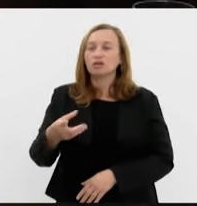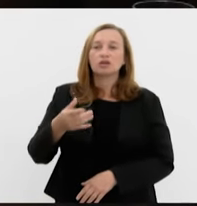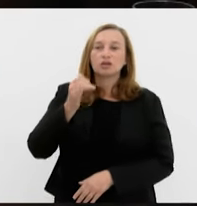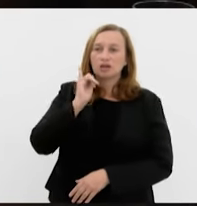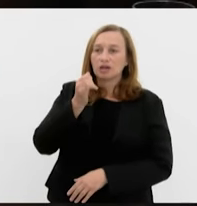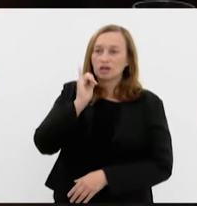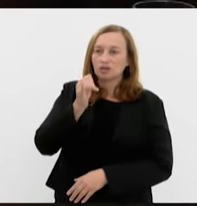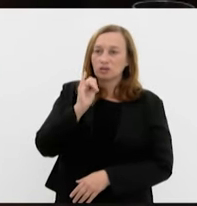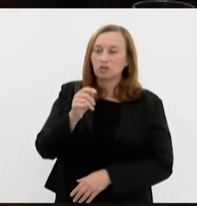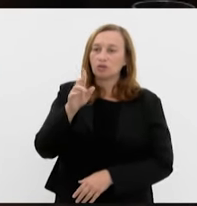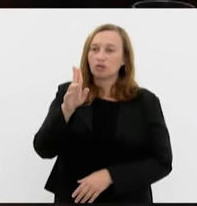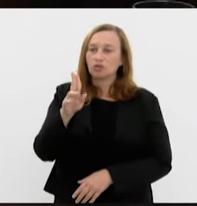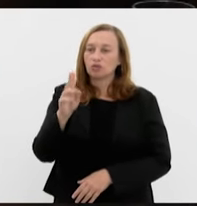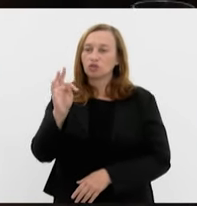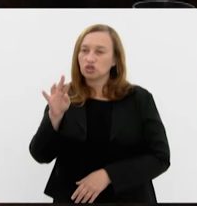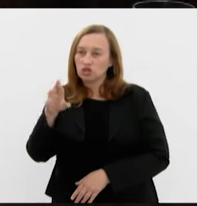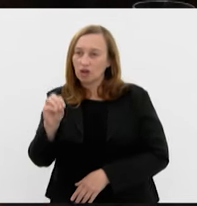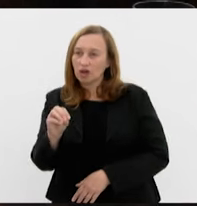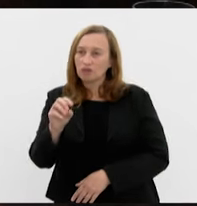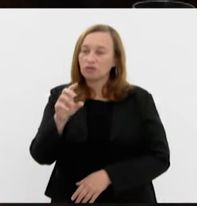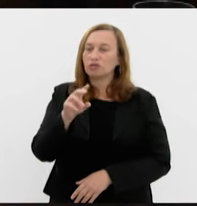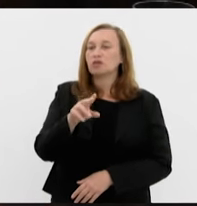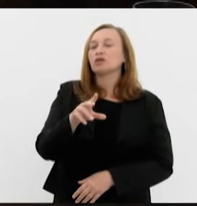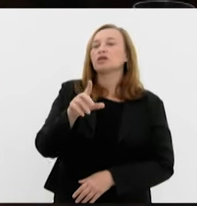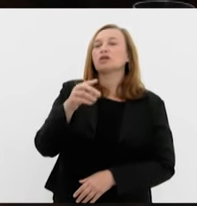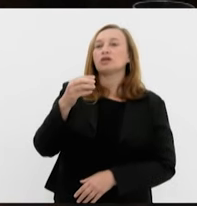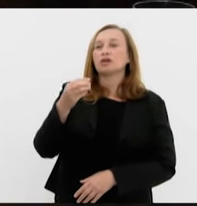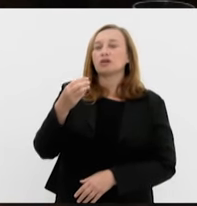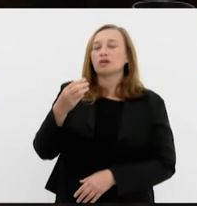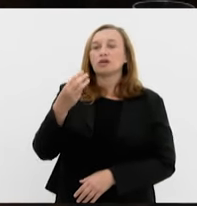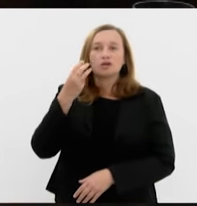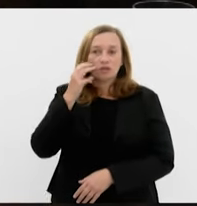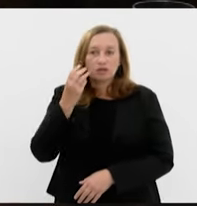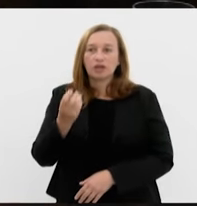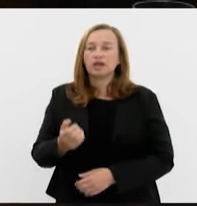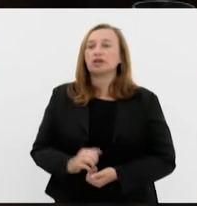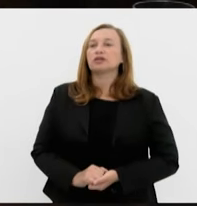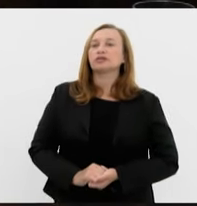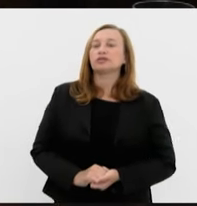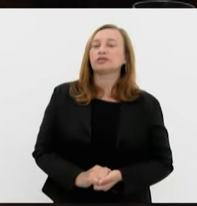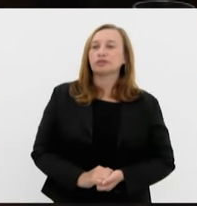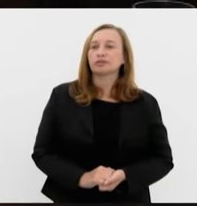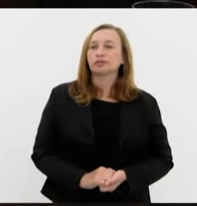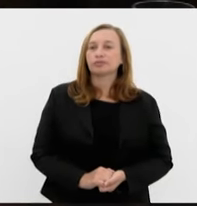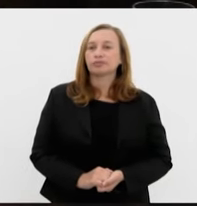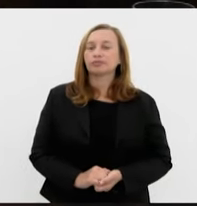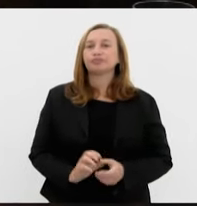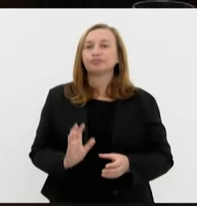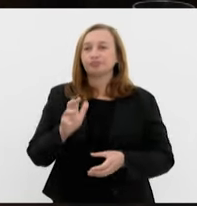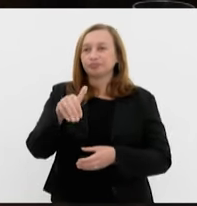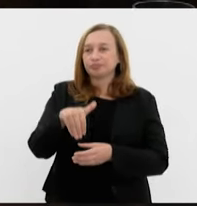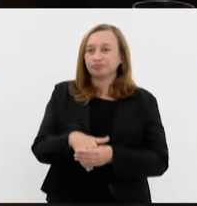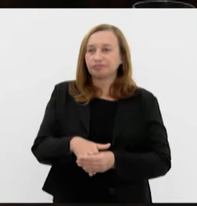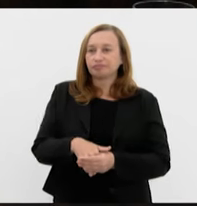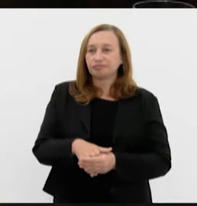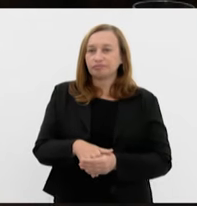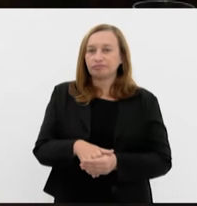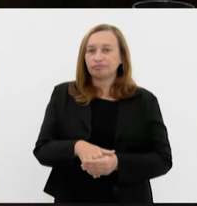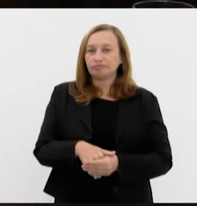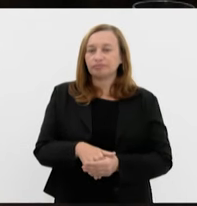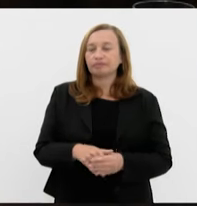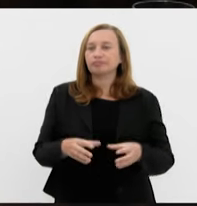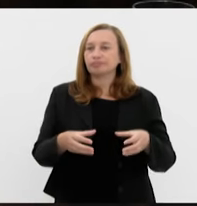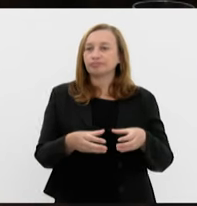tutuca Marcos milia e Valdeque Carneiro em votação em votação parer da com parecer da